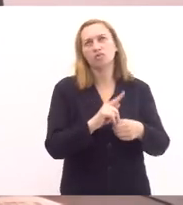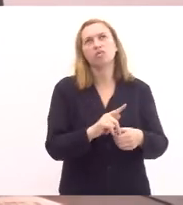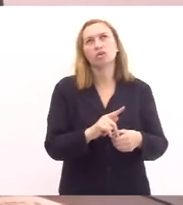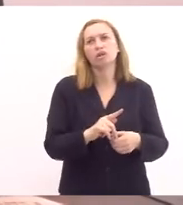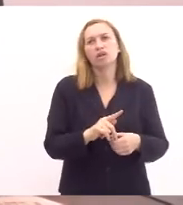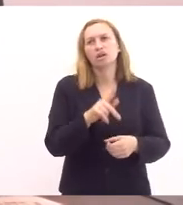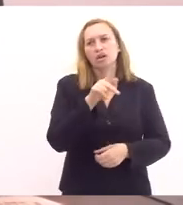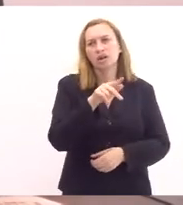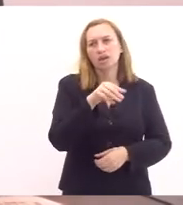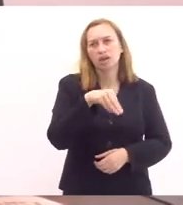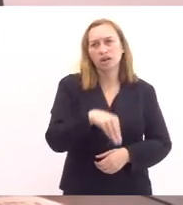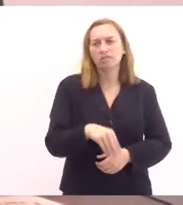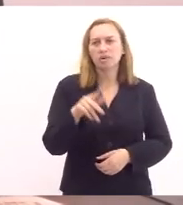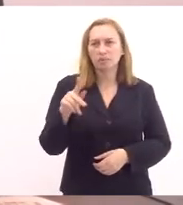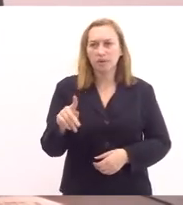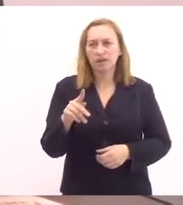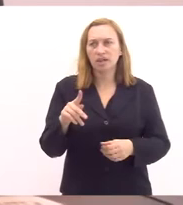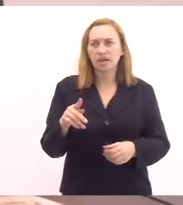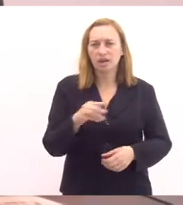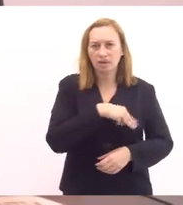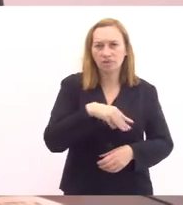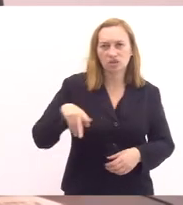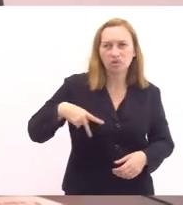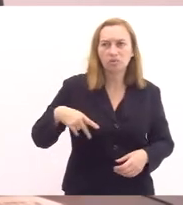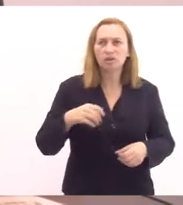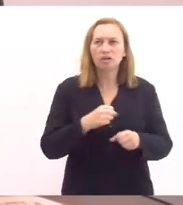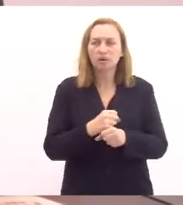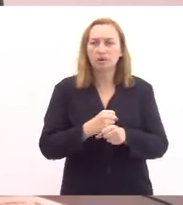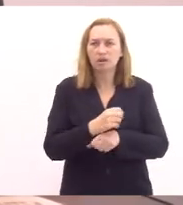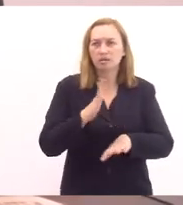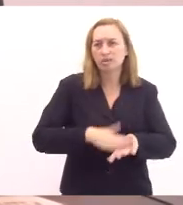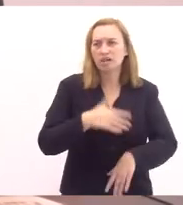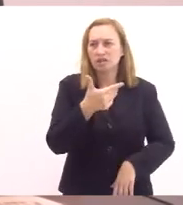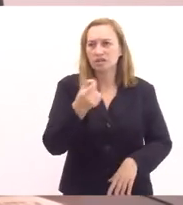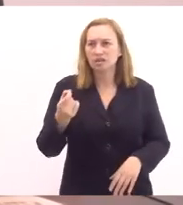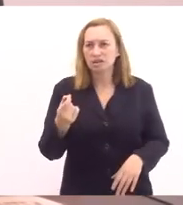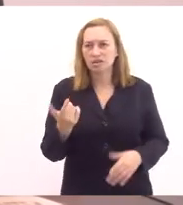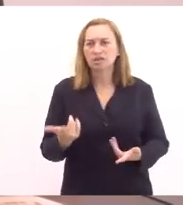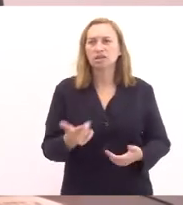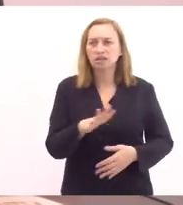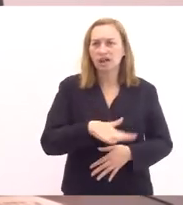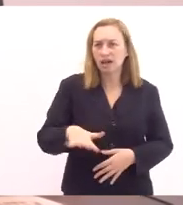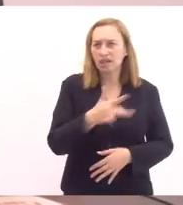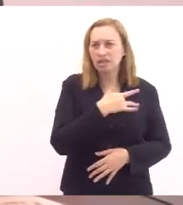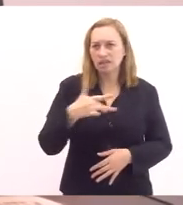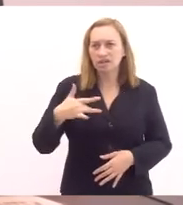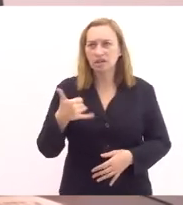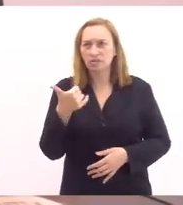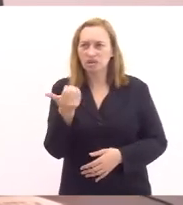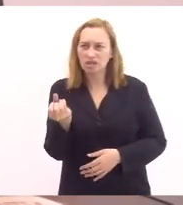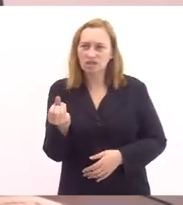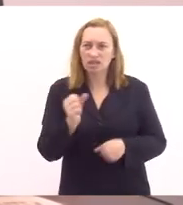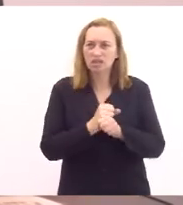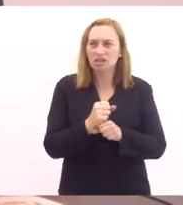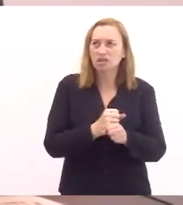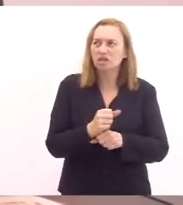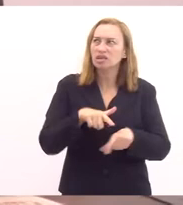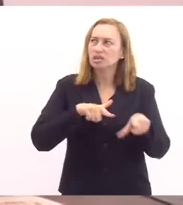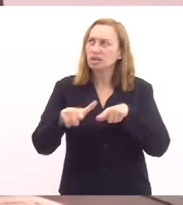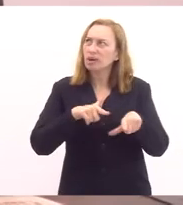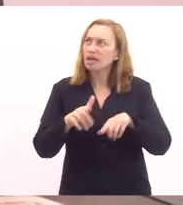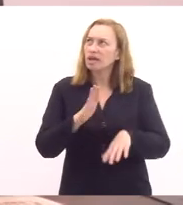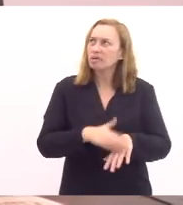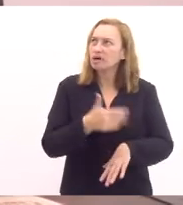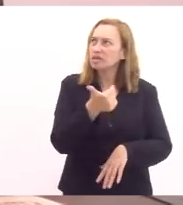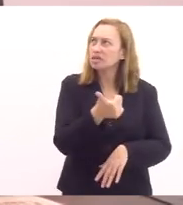no Mp há mais de 20 anos e e na área da saúde há mais de 16 anos atuei mais de 12 anos